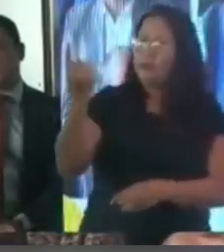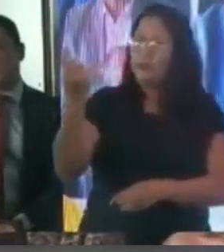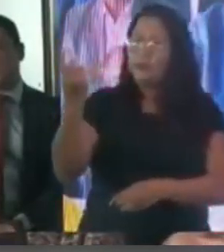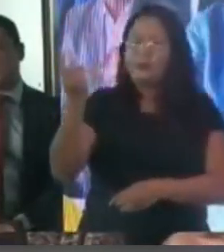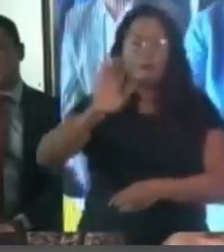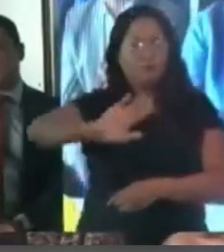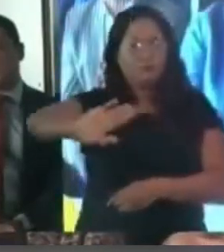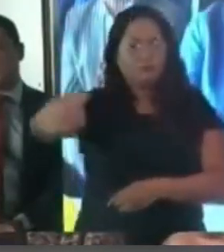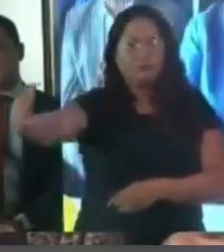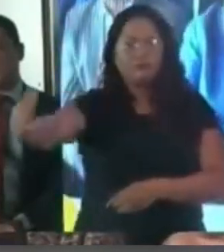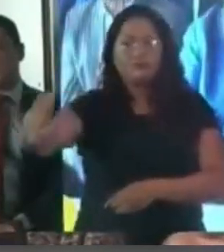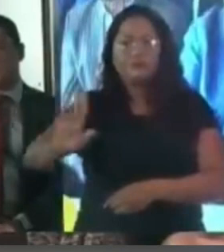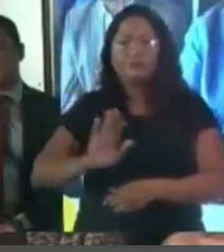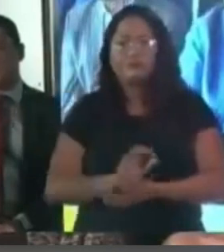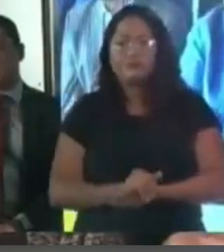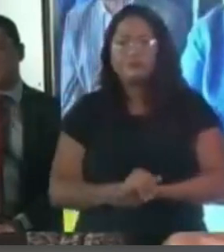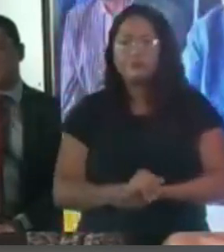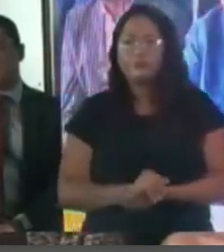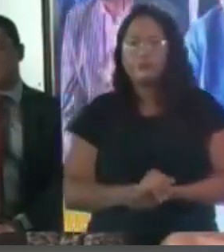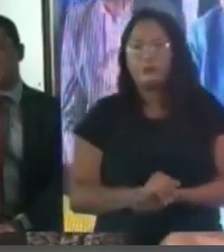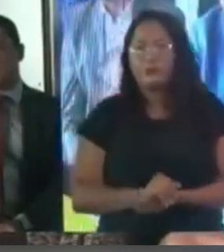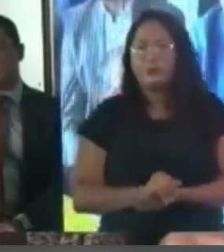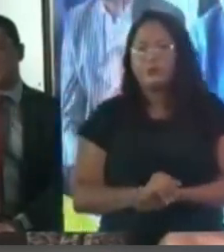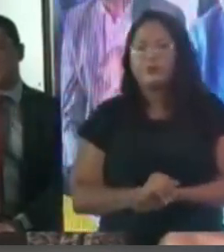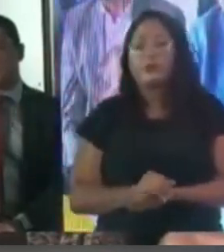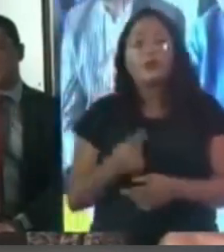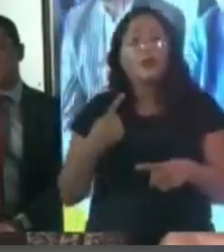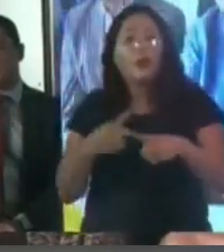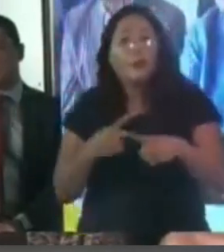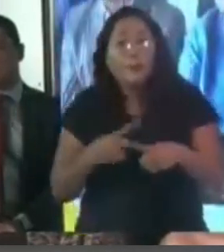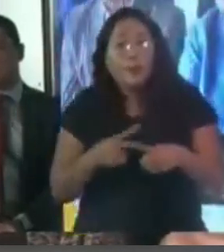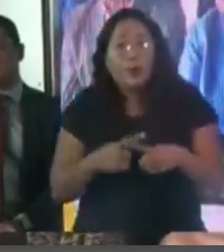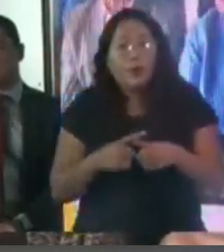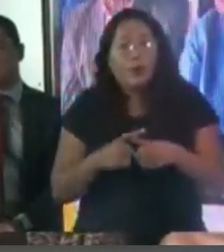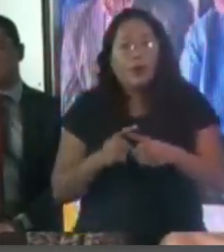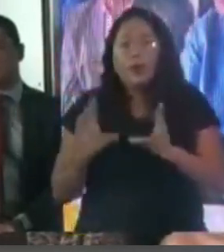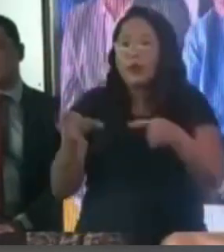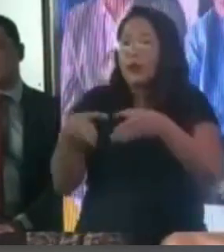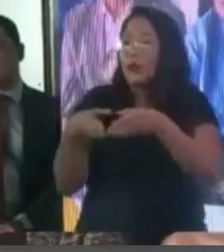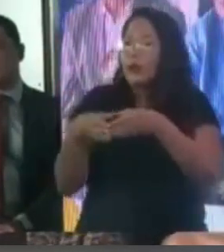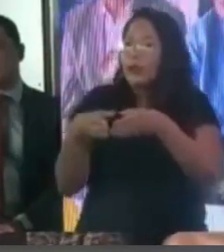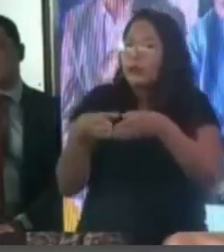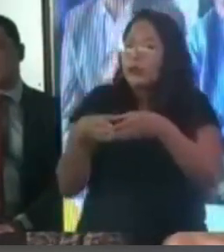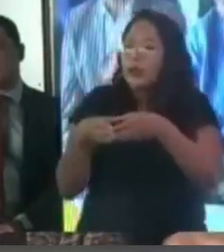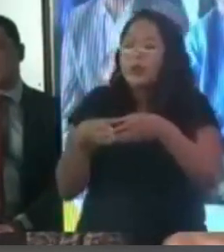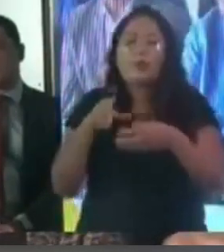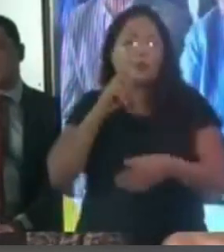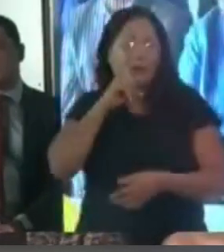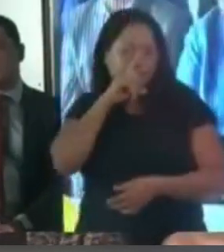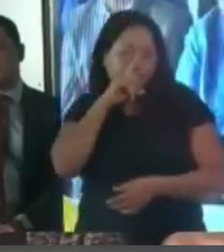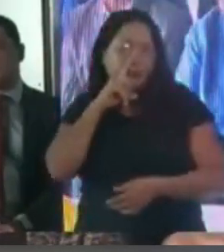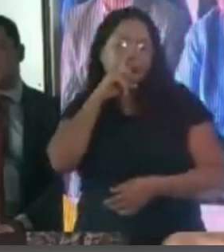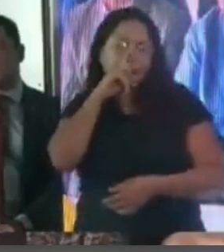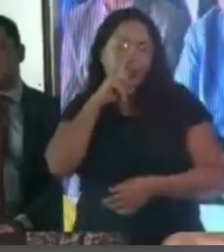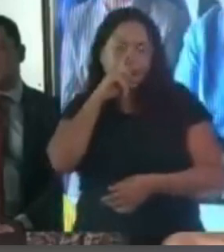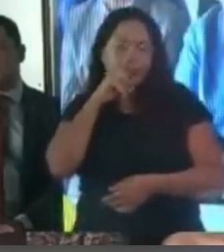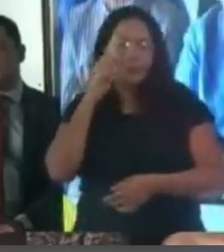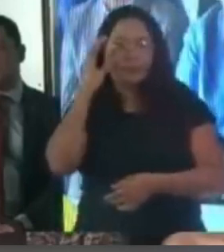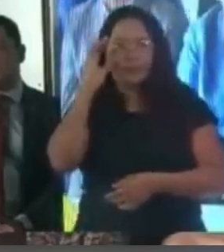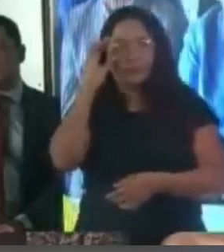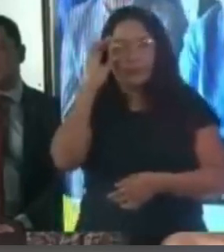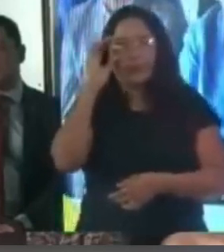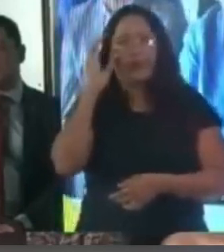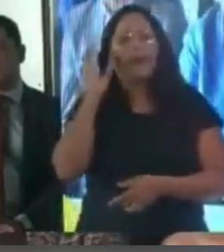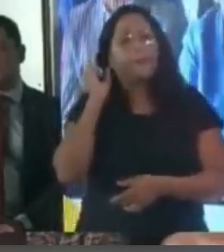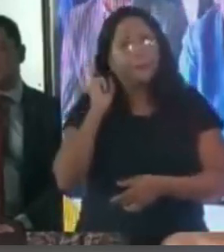exorcizar esses seres do mal. Porque essa gente não é anedótica, essa gente é perigosa. Essa